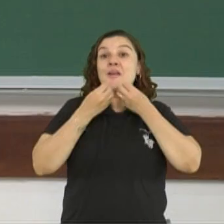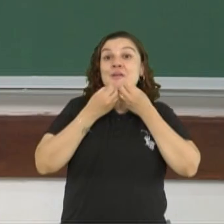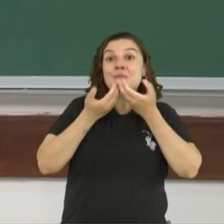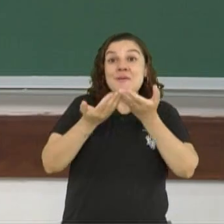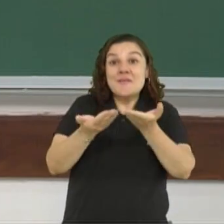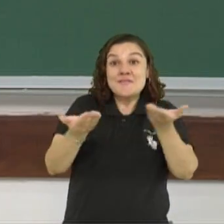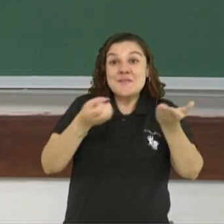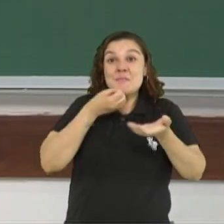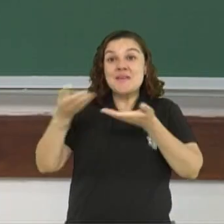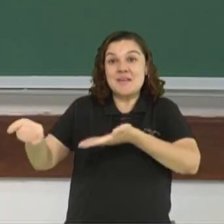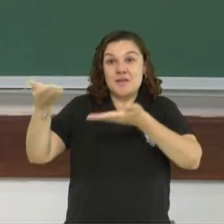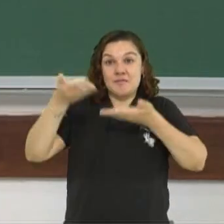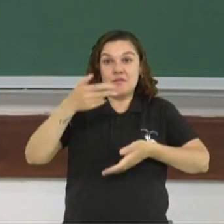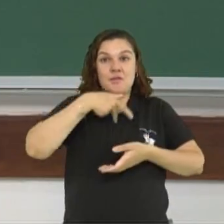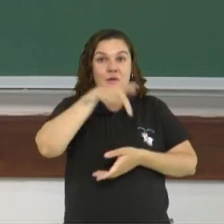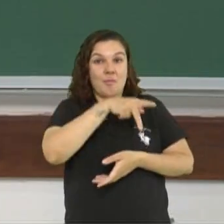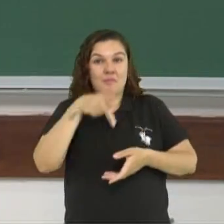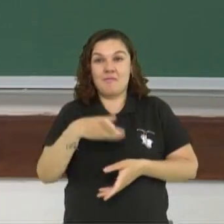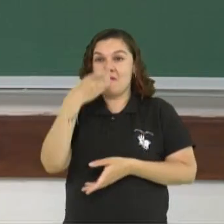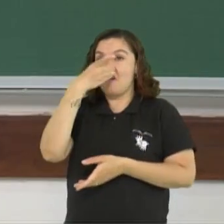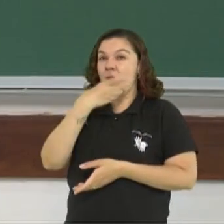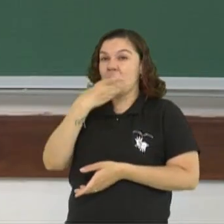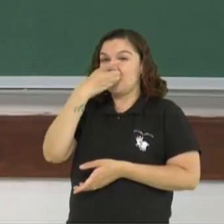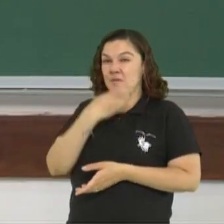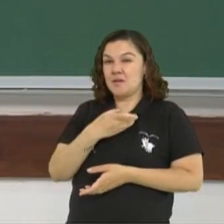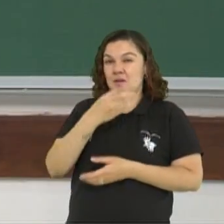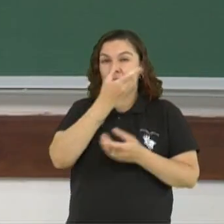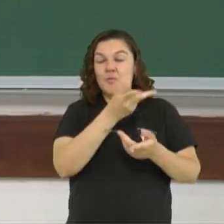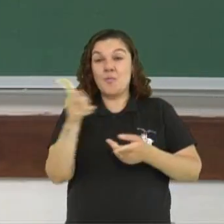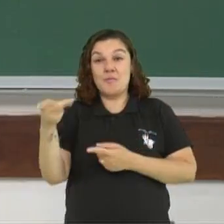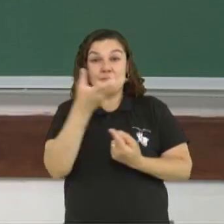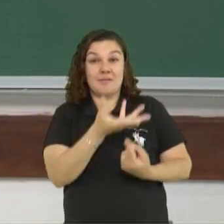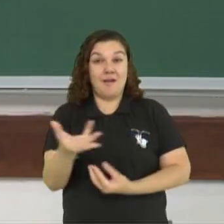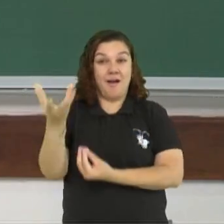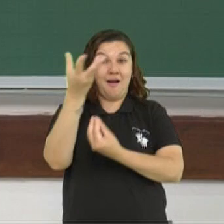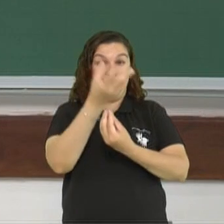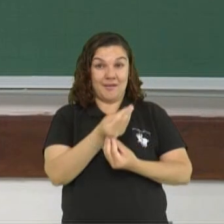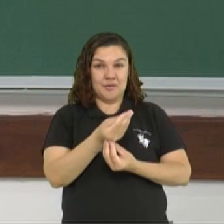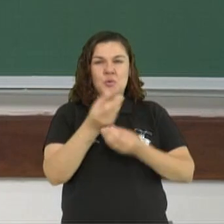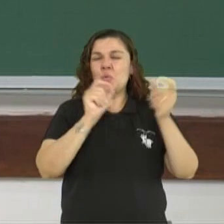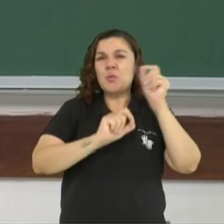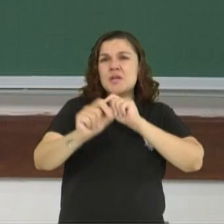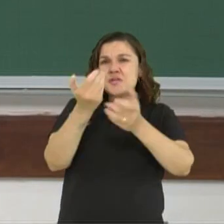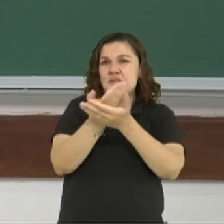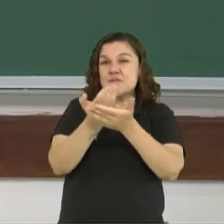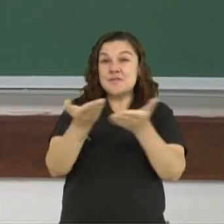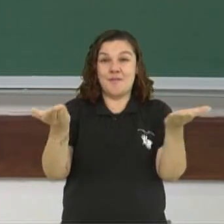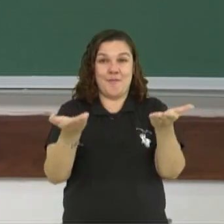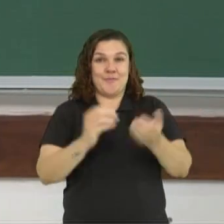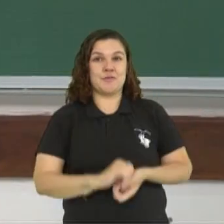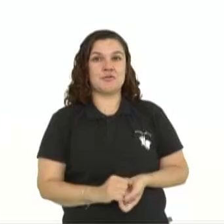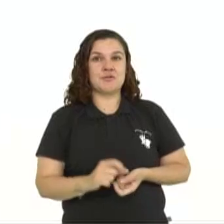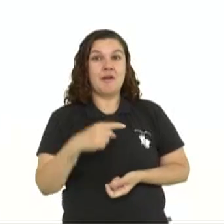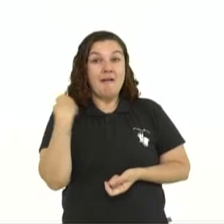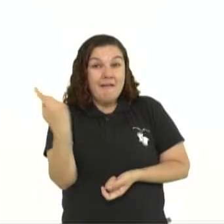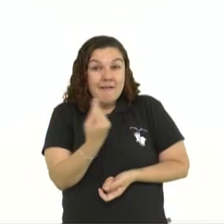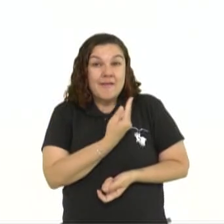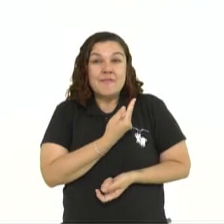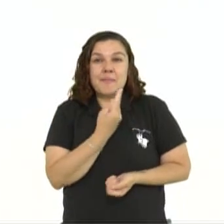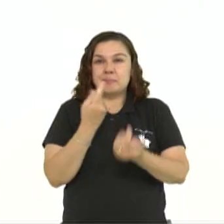Tudo bom, pessoal? Bem-vindos. Eu sou Adriano, professor de artes. O que a gente vai ver hoje, pessoal? Nós vamos analisar a